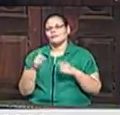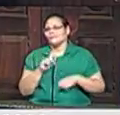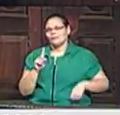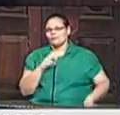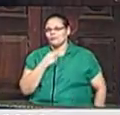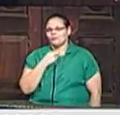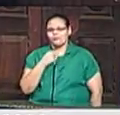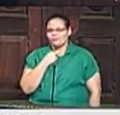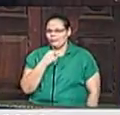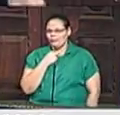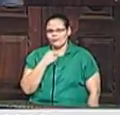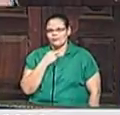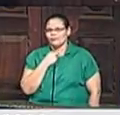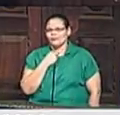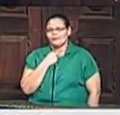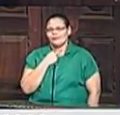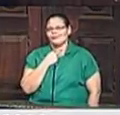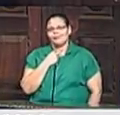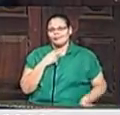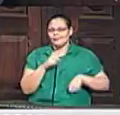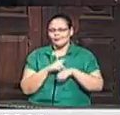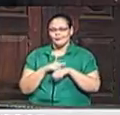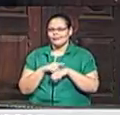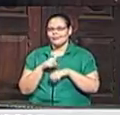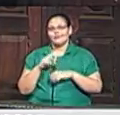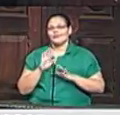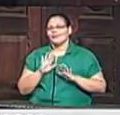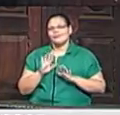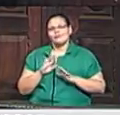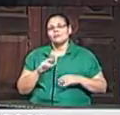não poderá, em nenhum momento,